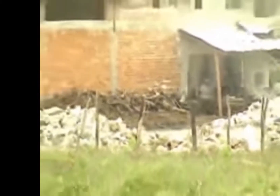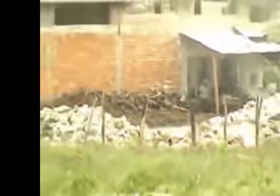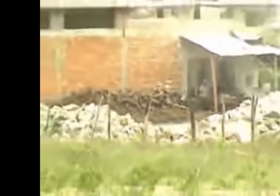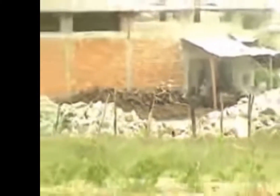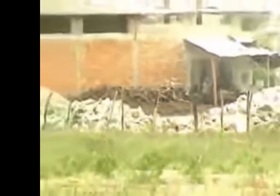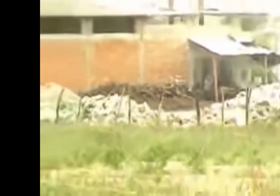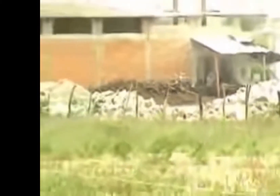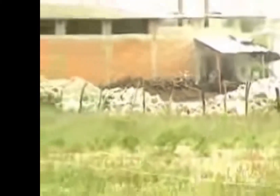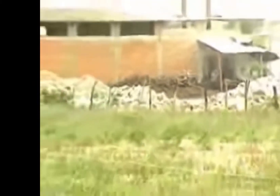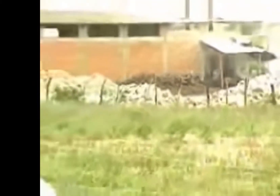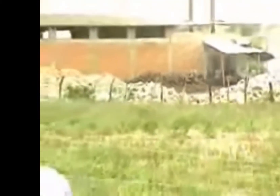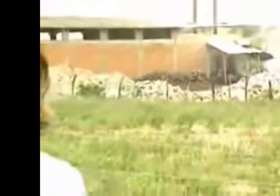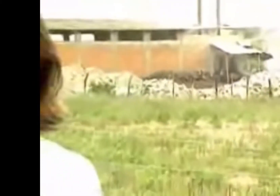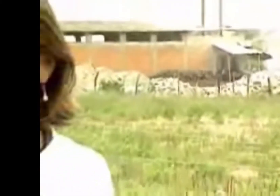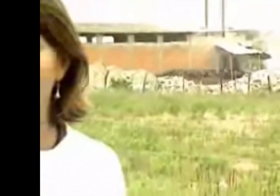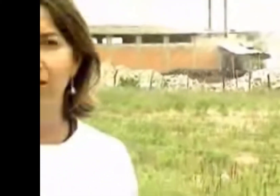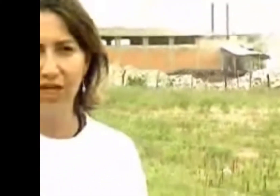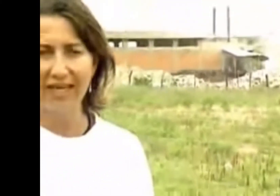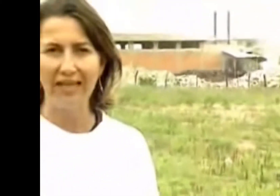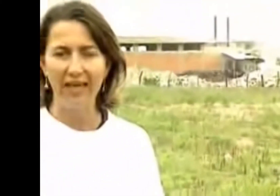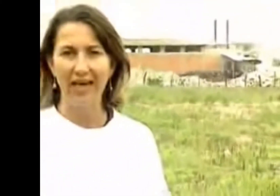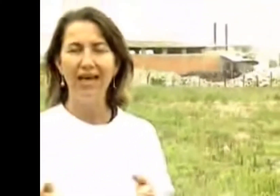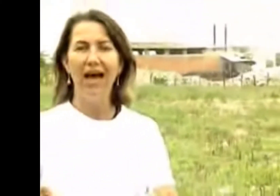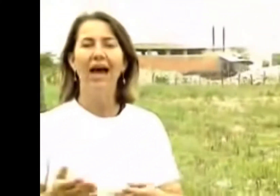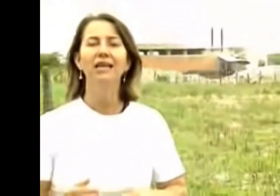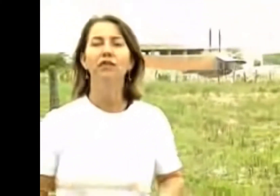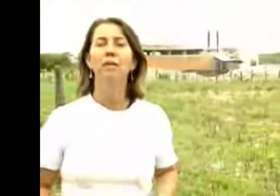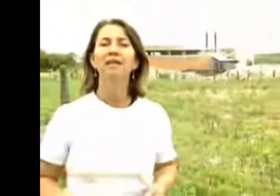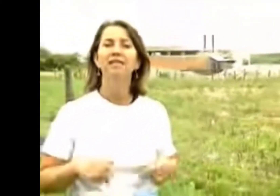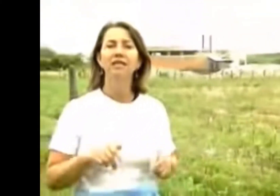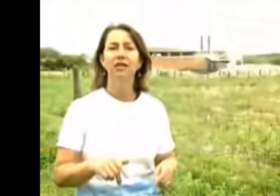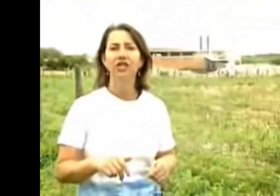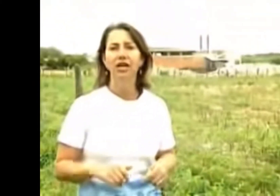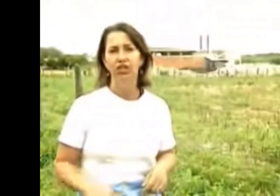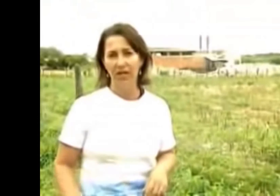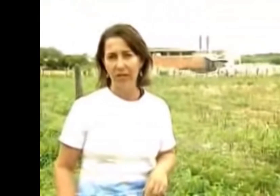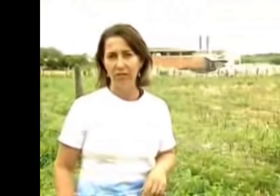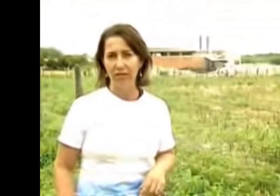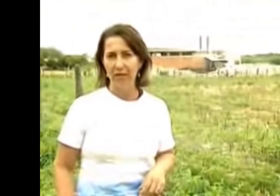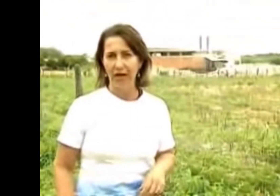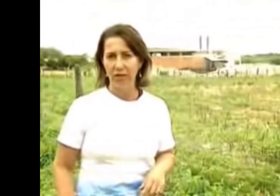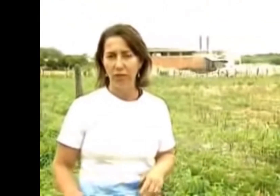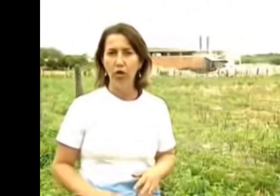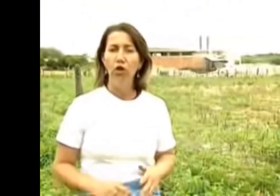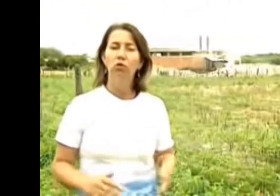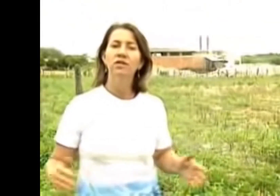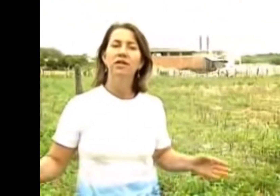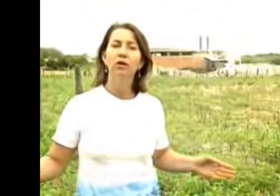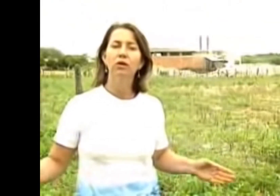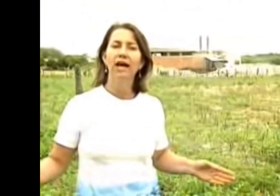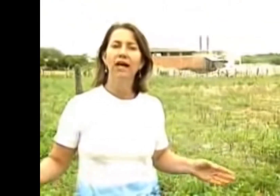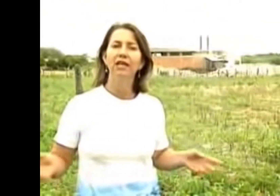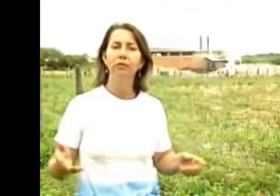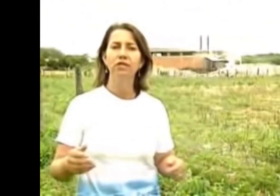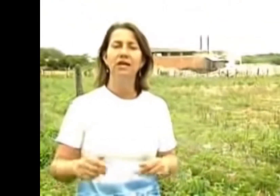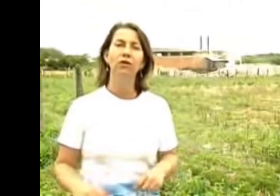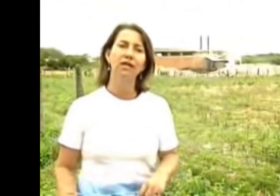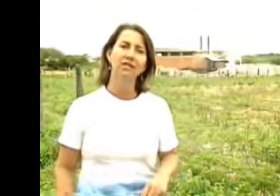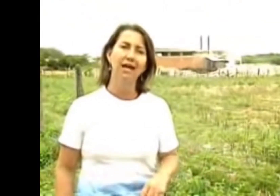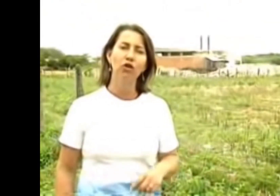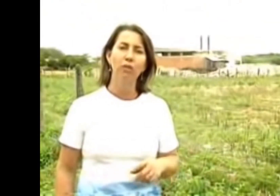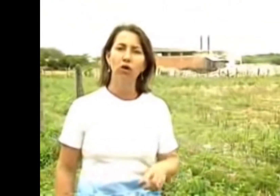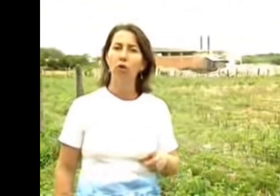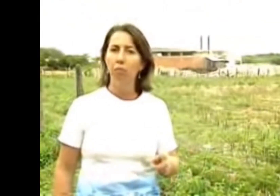maiores ameaças à biodiversidade da Caatinga, já que a lenha ainda é uma matriz energética aqui no semiárido. No sertão do Araripe, onde